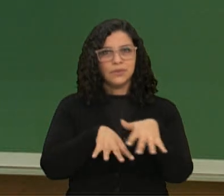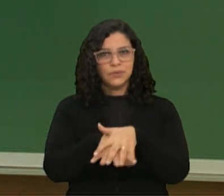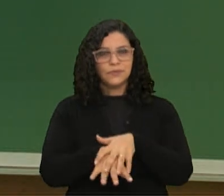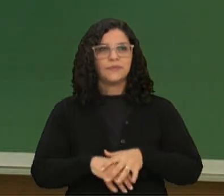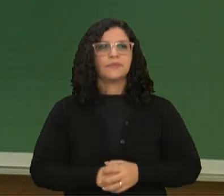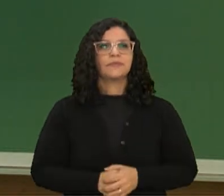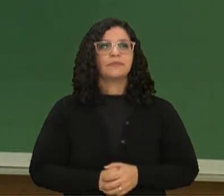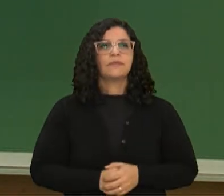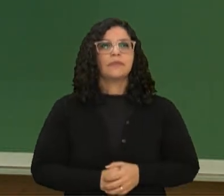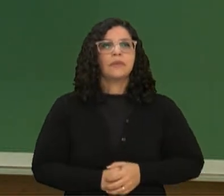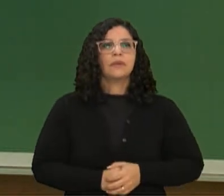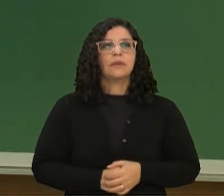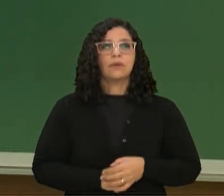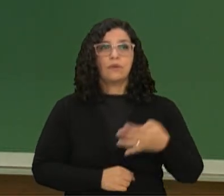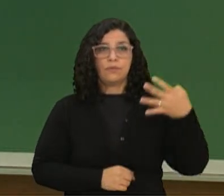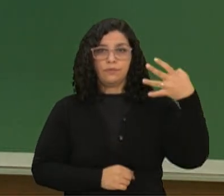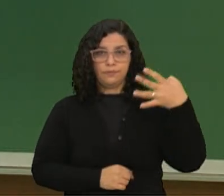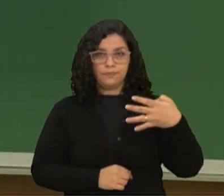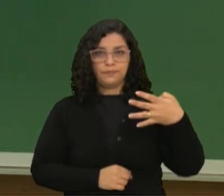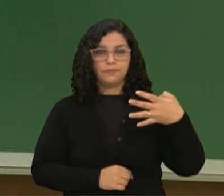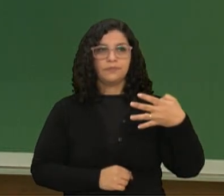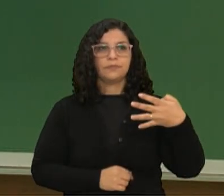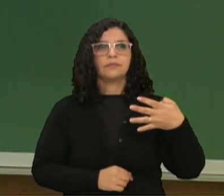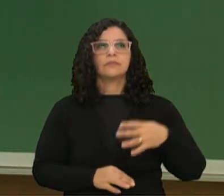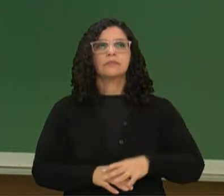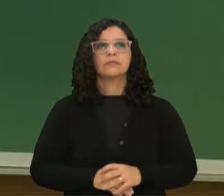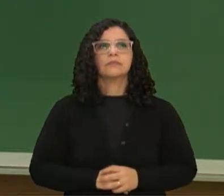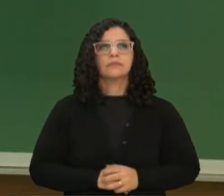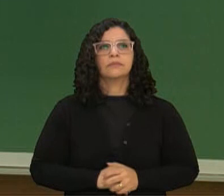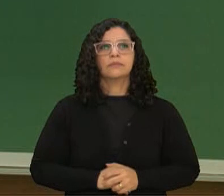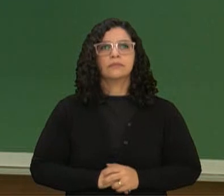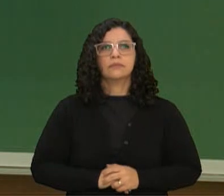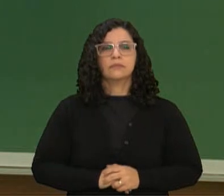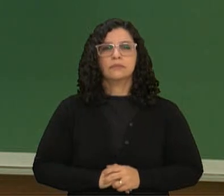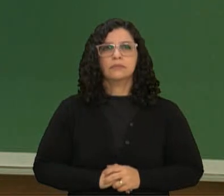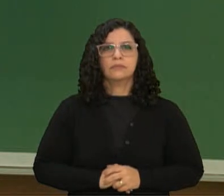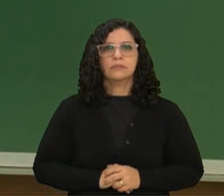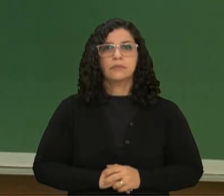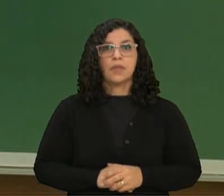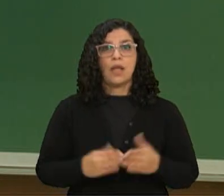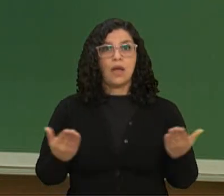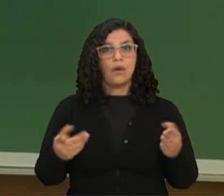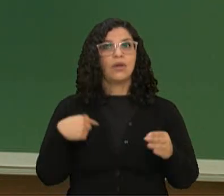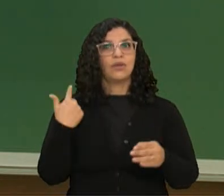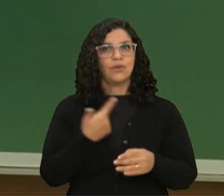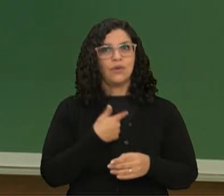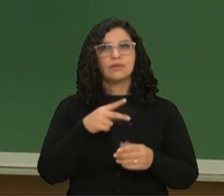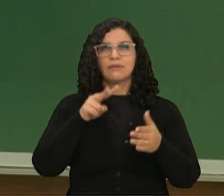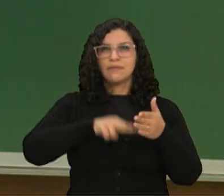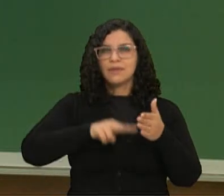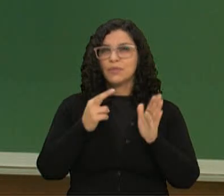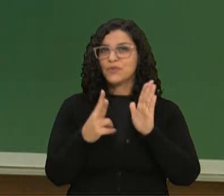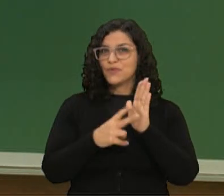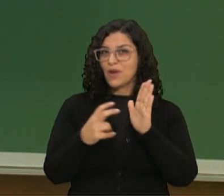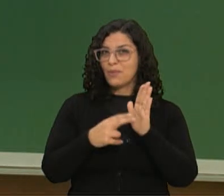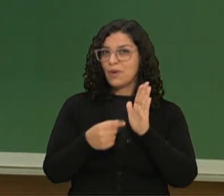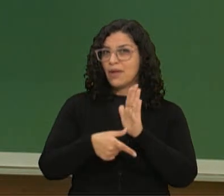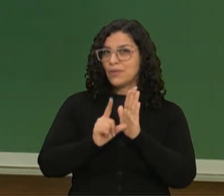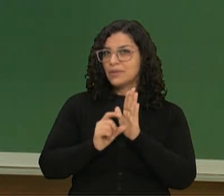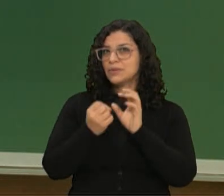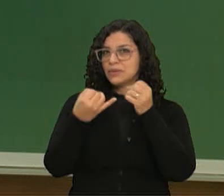E. Number 4, sneeze in your bent elbow. Então, acabamos de ver ali no vocabulário